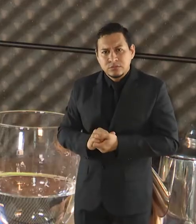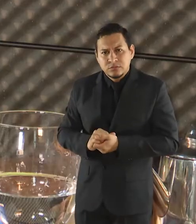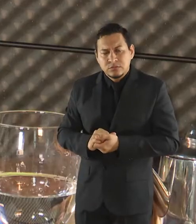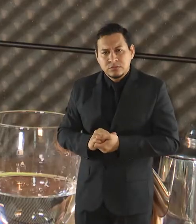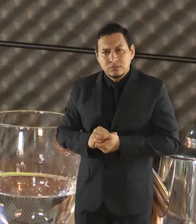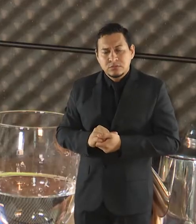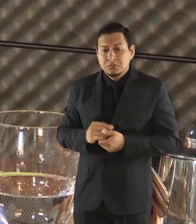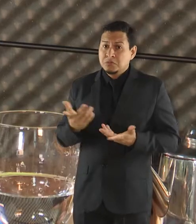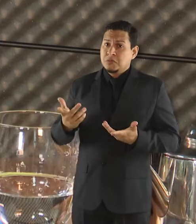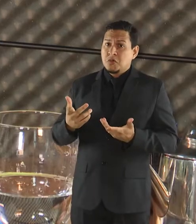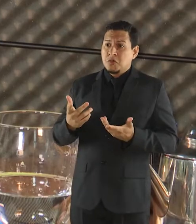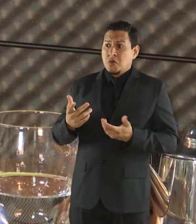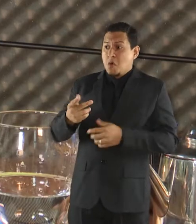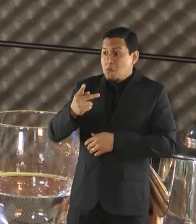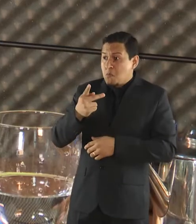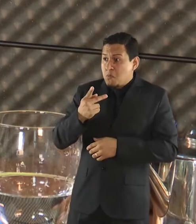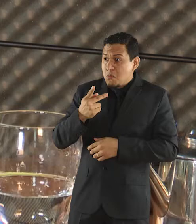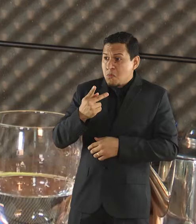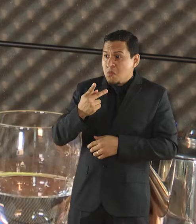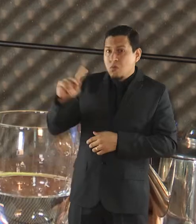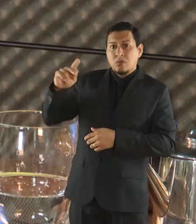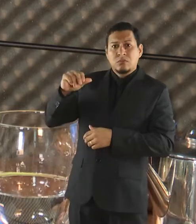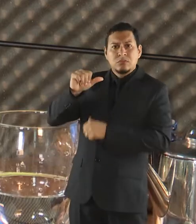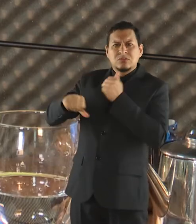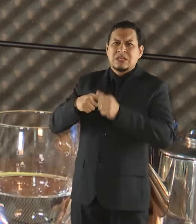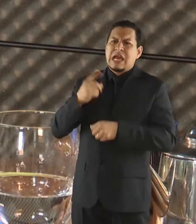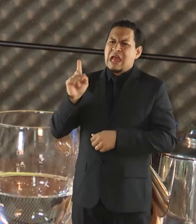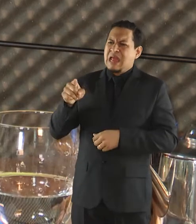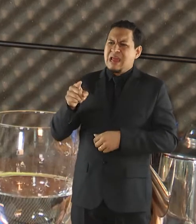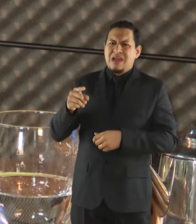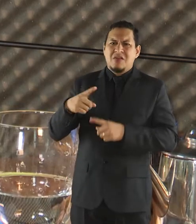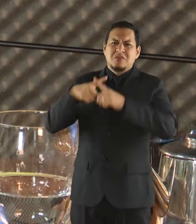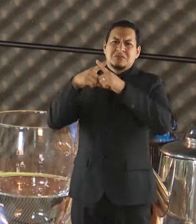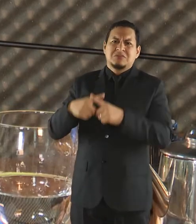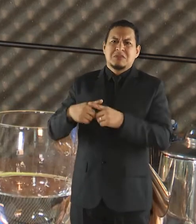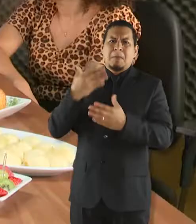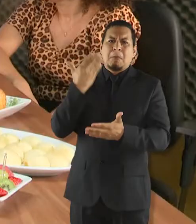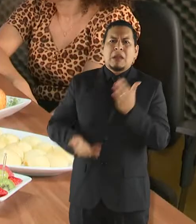o outro Mudar o ser humano. Mudar o outro é uma briga perdida.